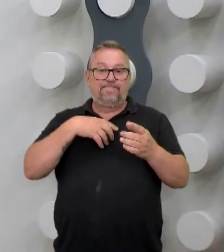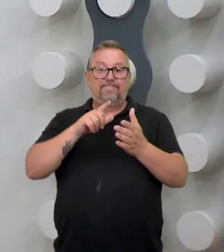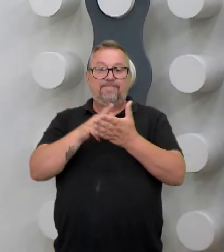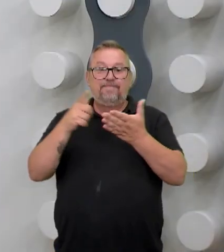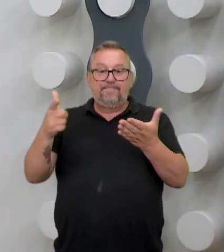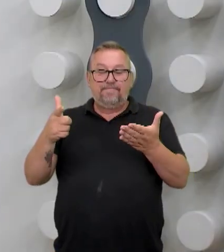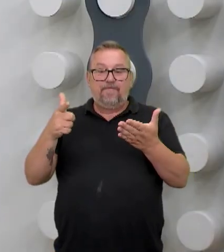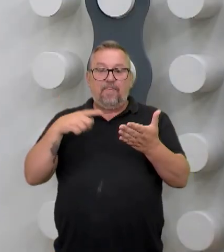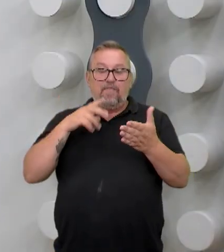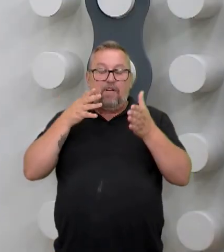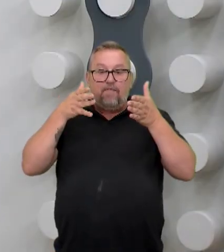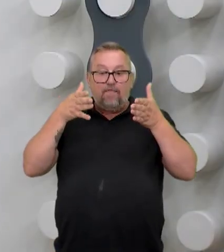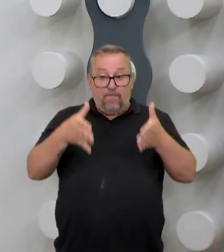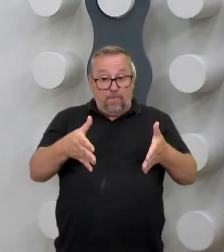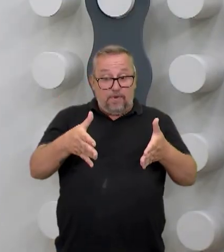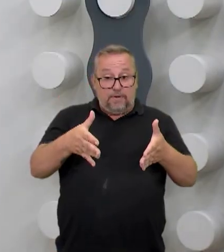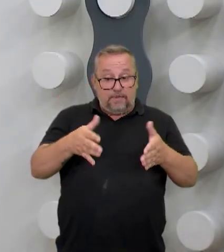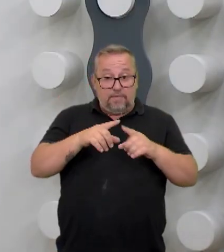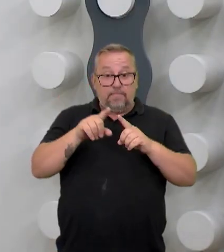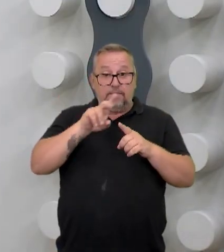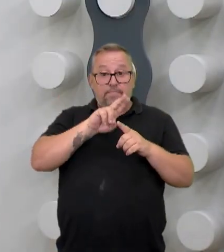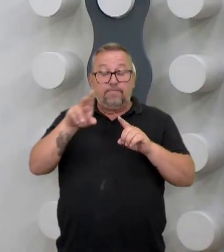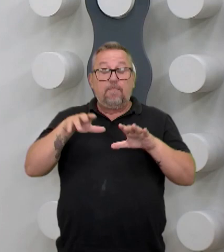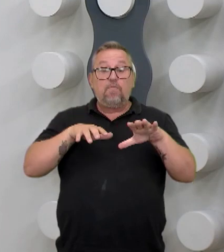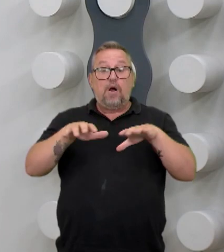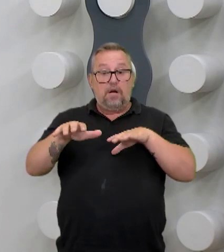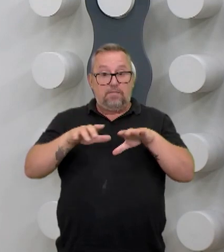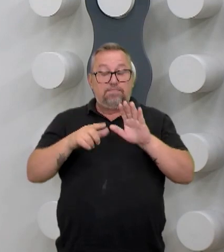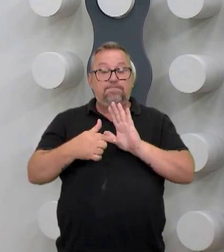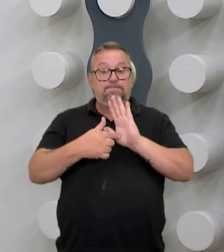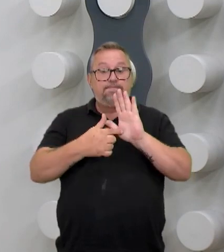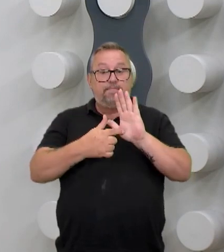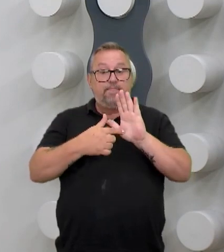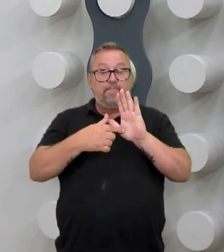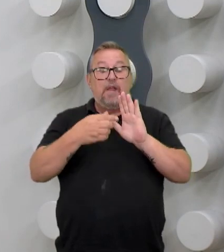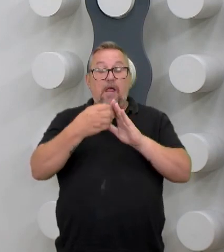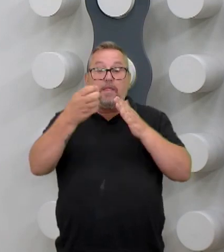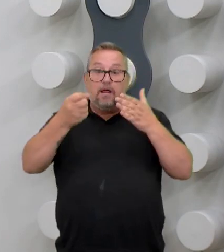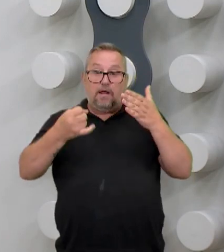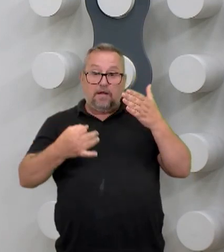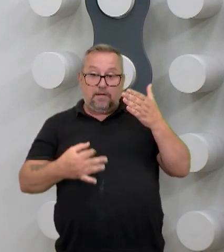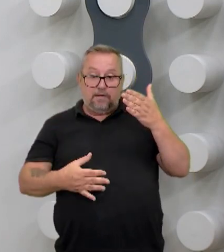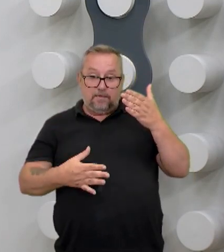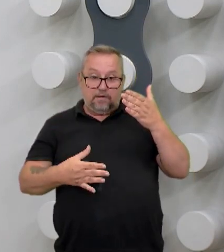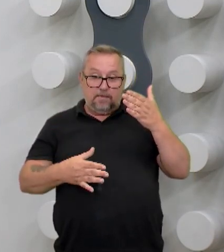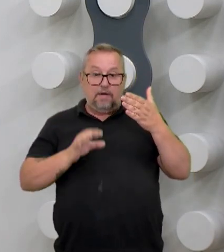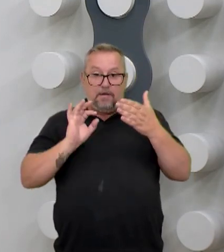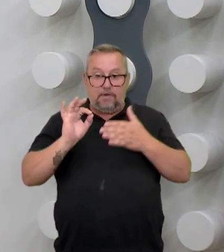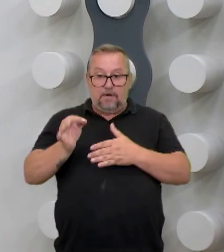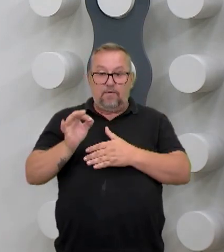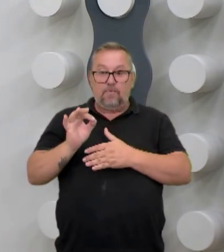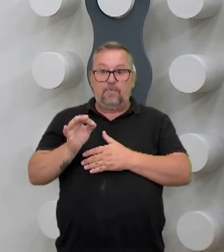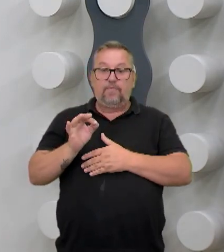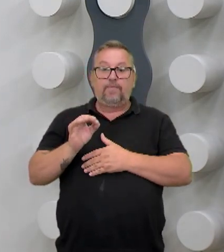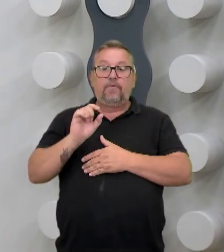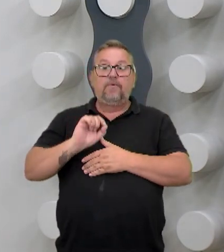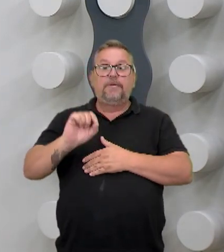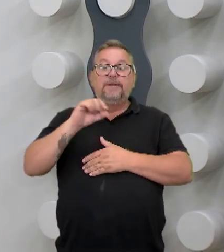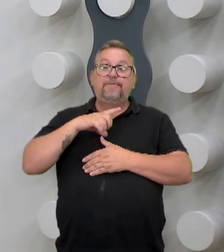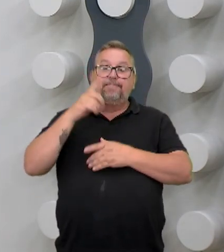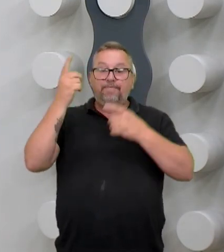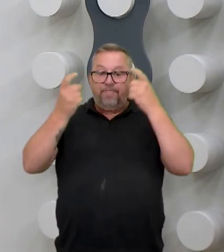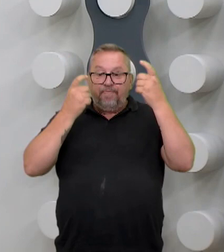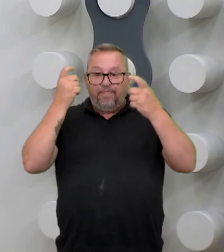luz mais a esse tipo de manifestação. Então, é essa característica que a gente viu política ideológica ali, né? De quem está preocupado